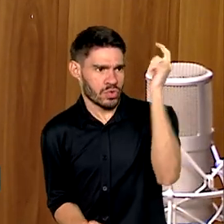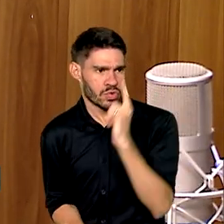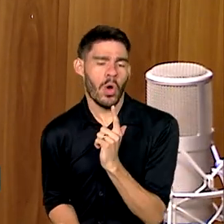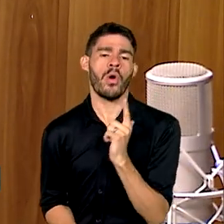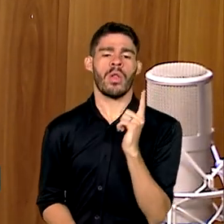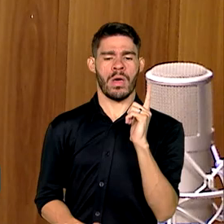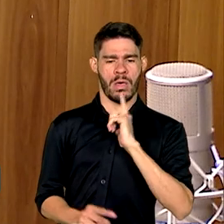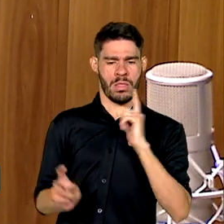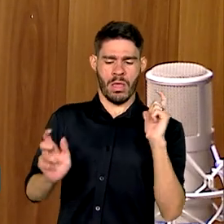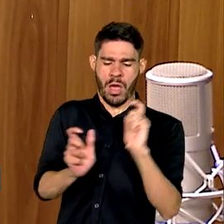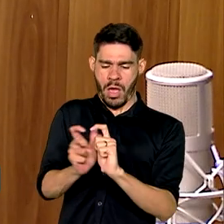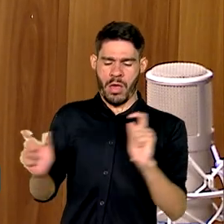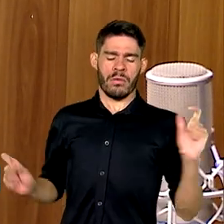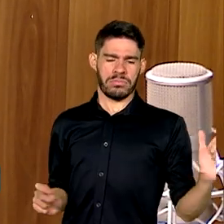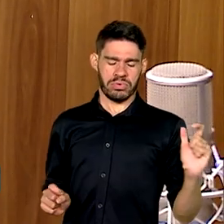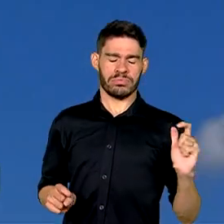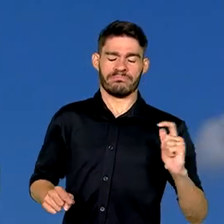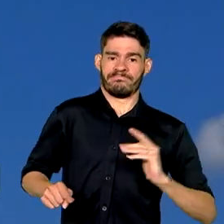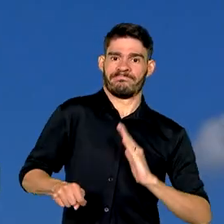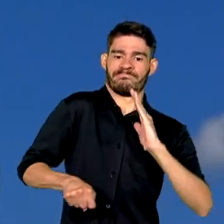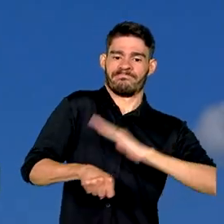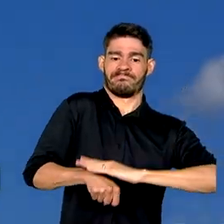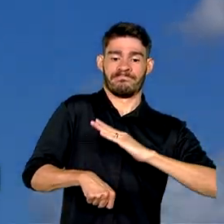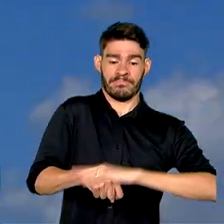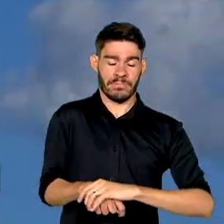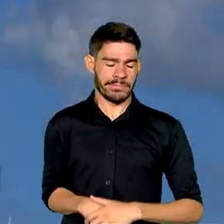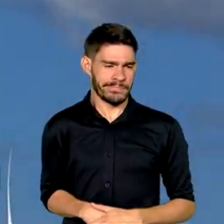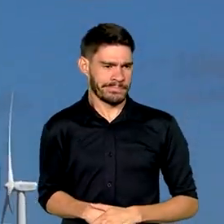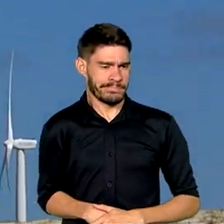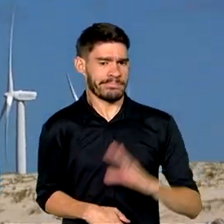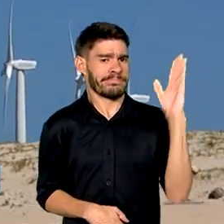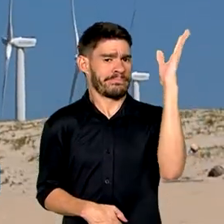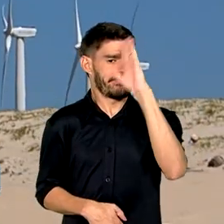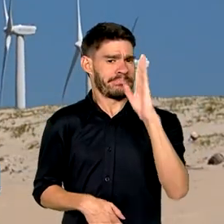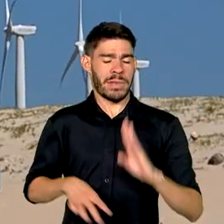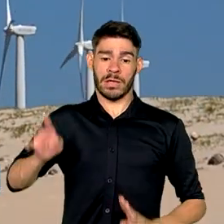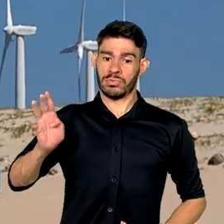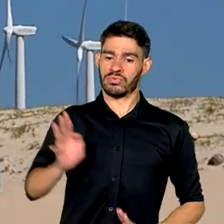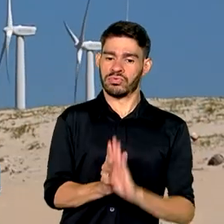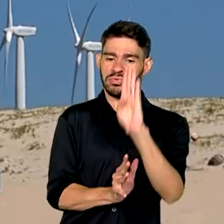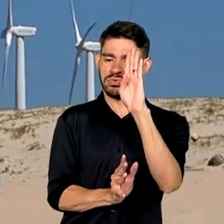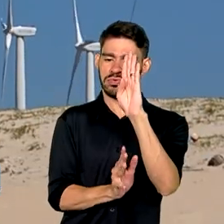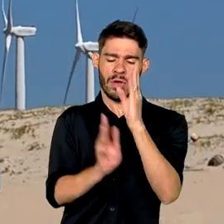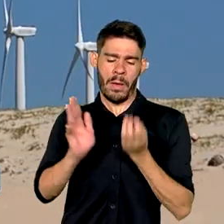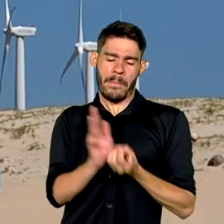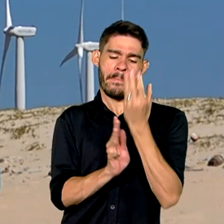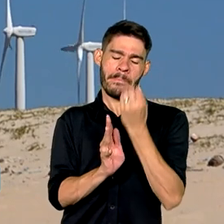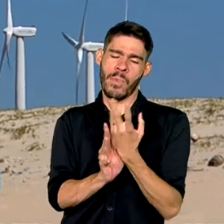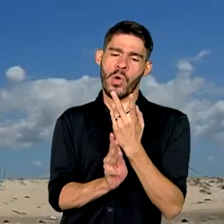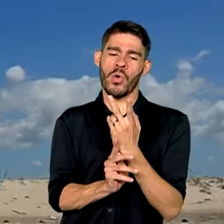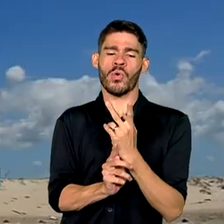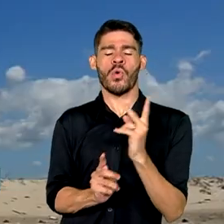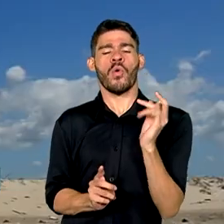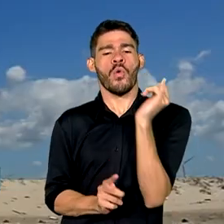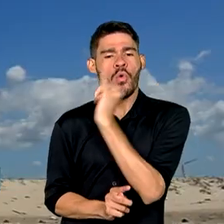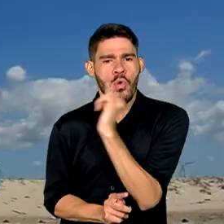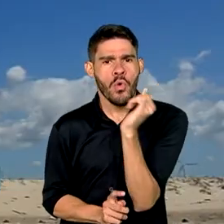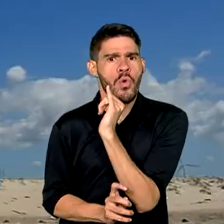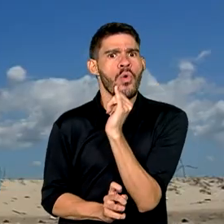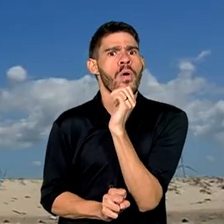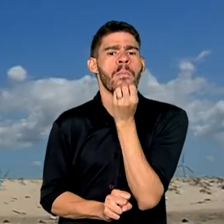vem ampliar ainda mais a nossa matriz. O Brasil vem batendo recordes na produção de energia limpa. E